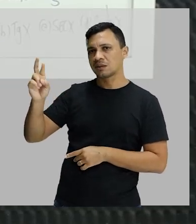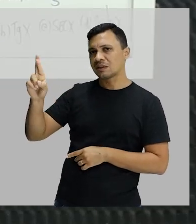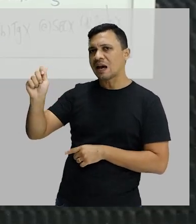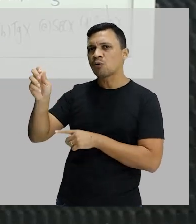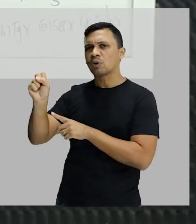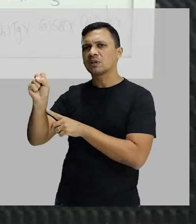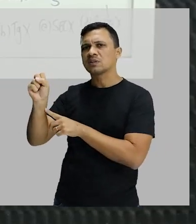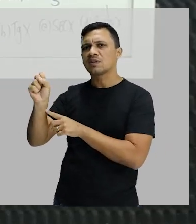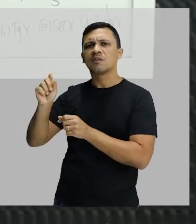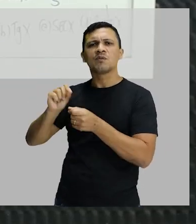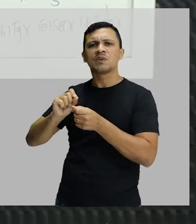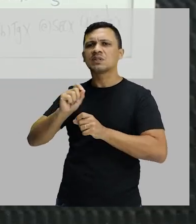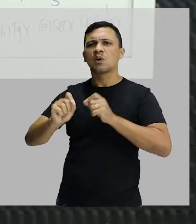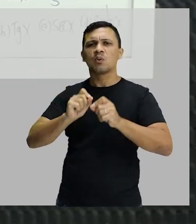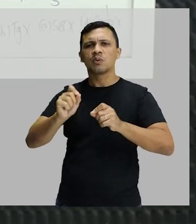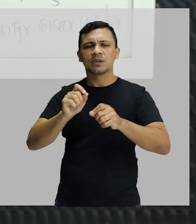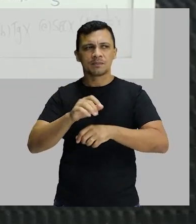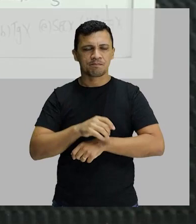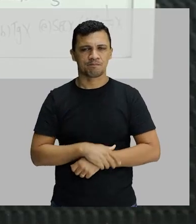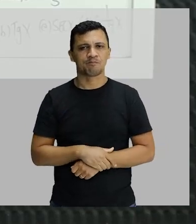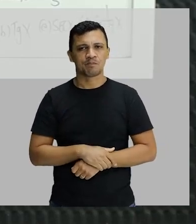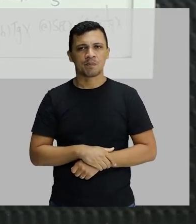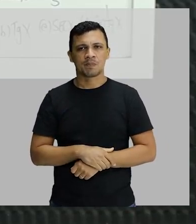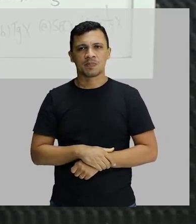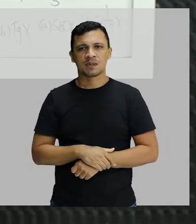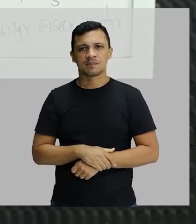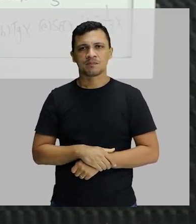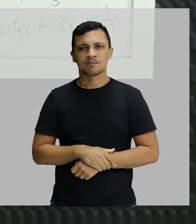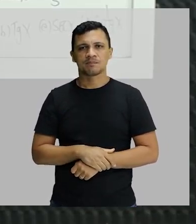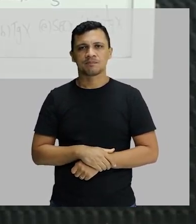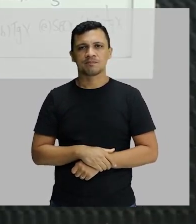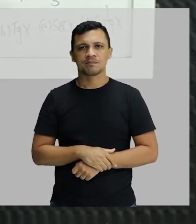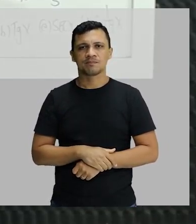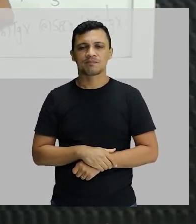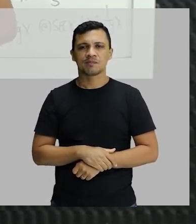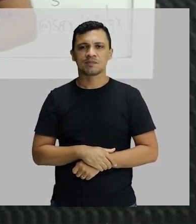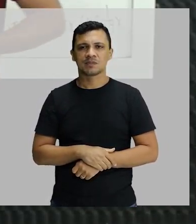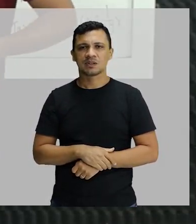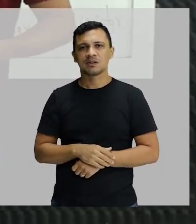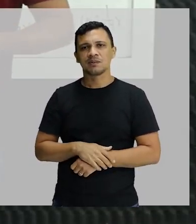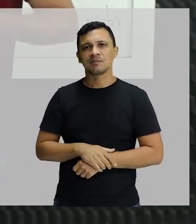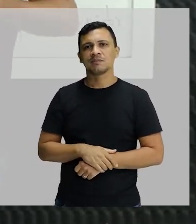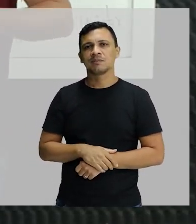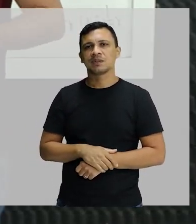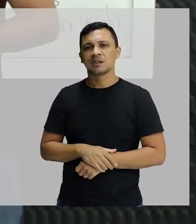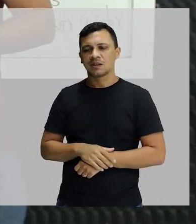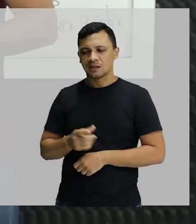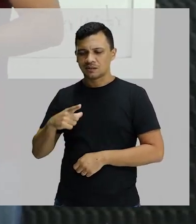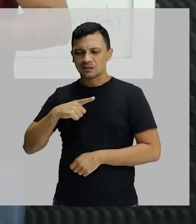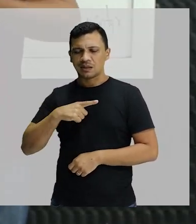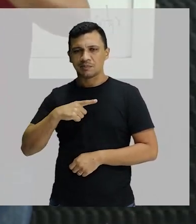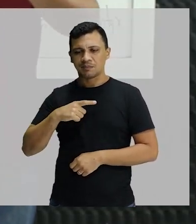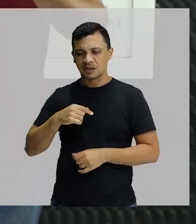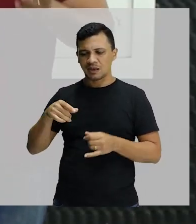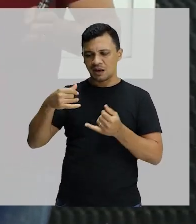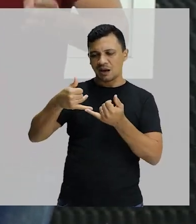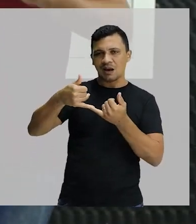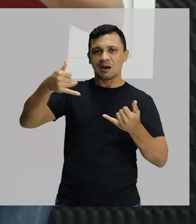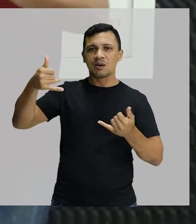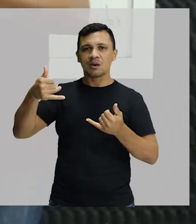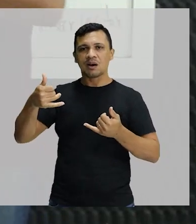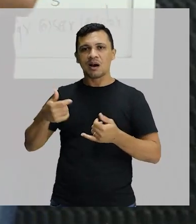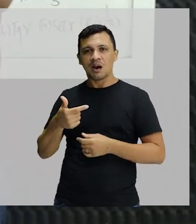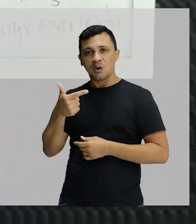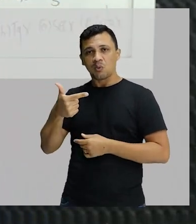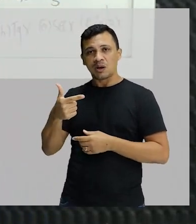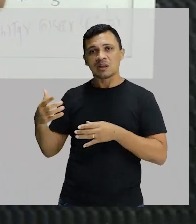o que, que nós temos? O teorema de Pitágoras diz o seguinte, que o quadrado da hipotenusa é igual à soma